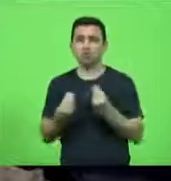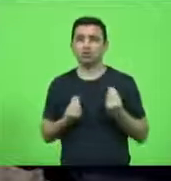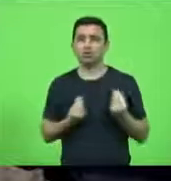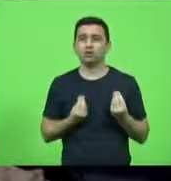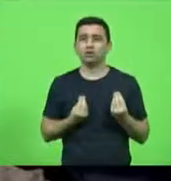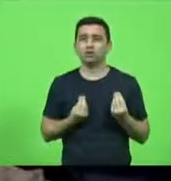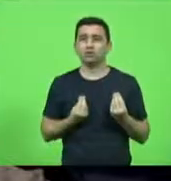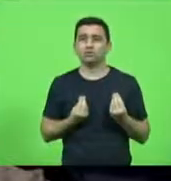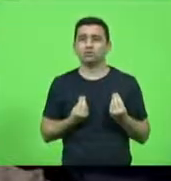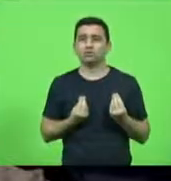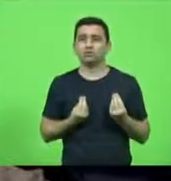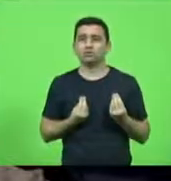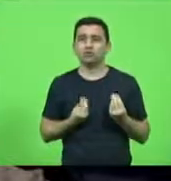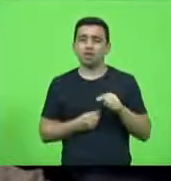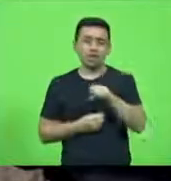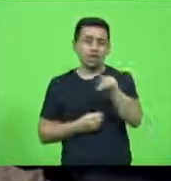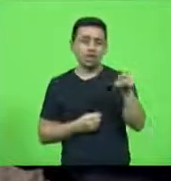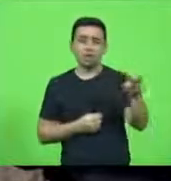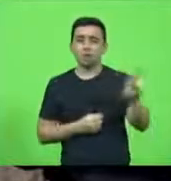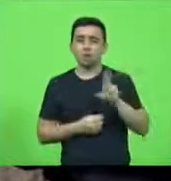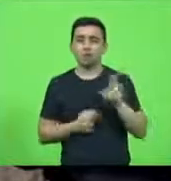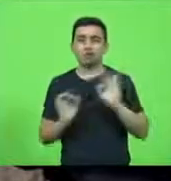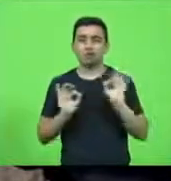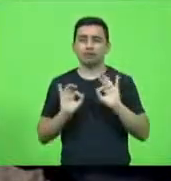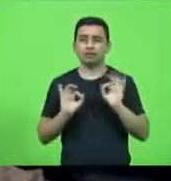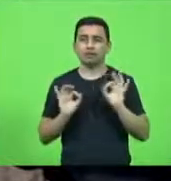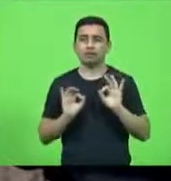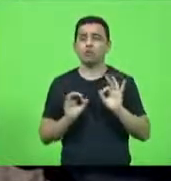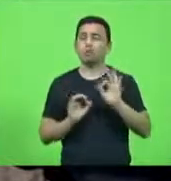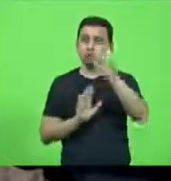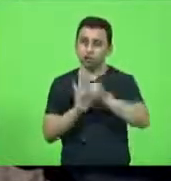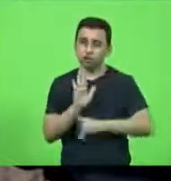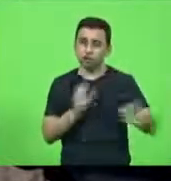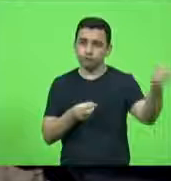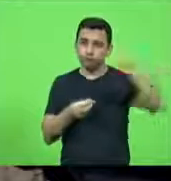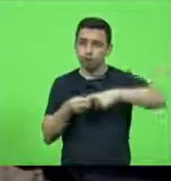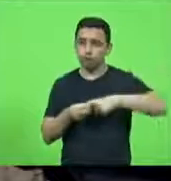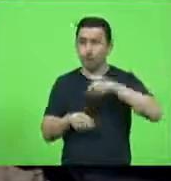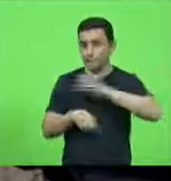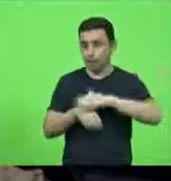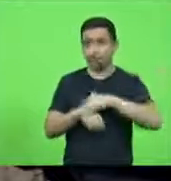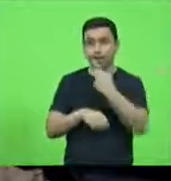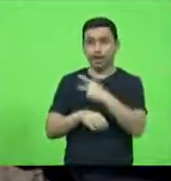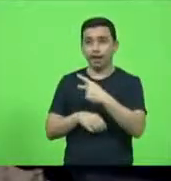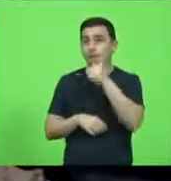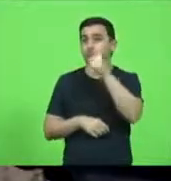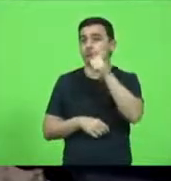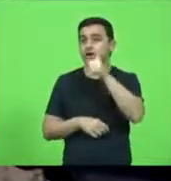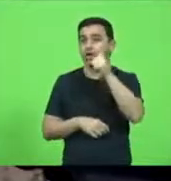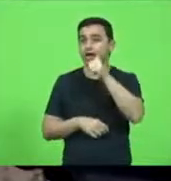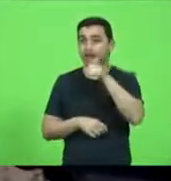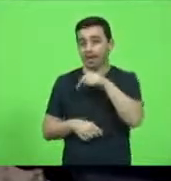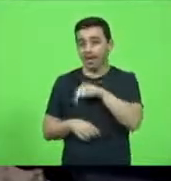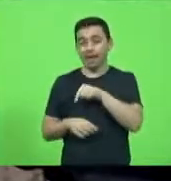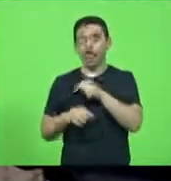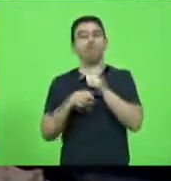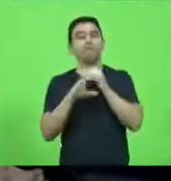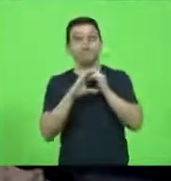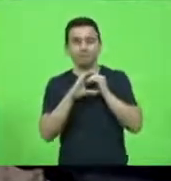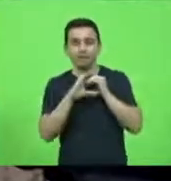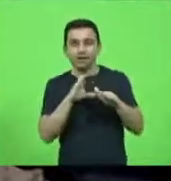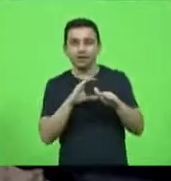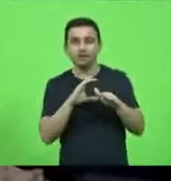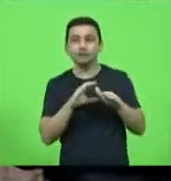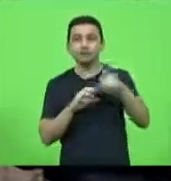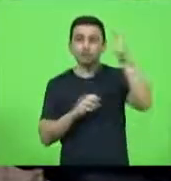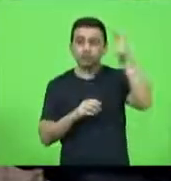essas diligências não são respondidas, o projeto volta para as mãos delas. O que ela faz? Ela envia diligência para as